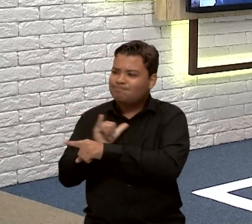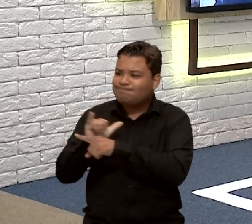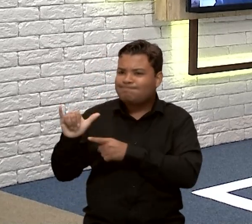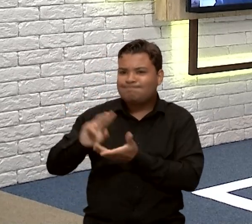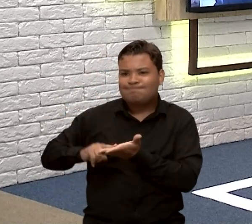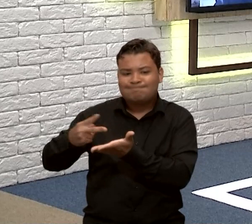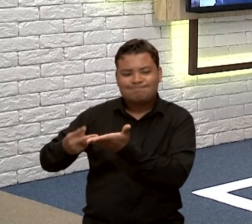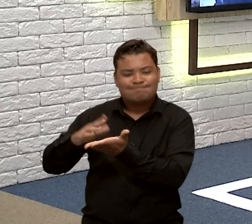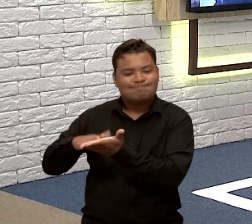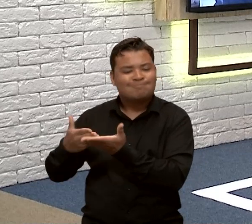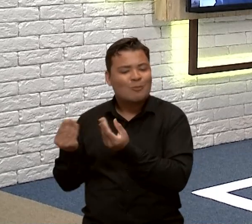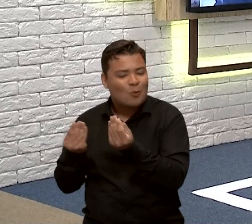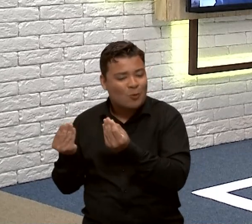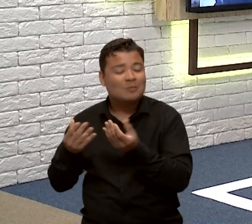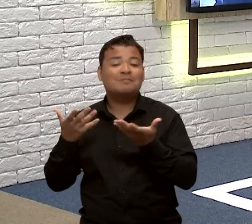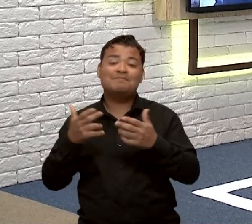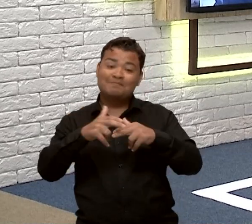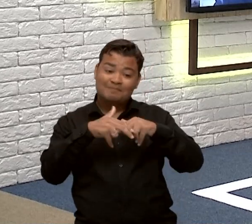economia solidária.